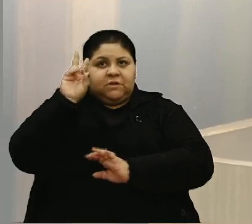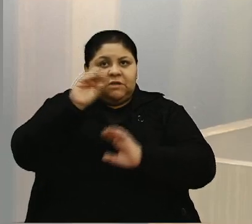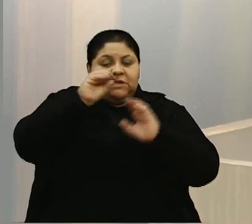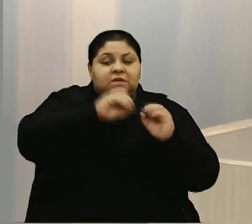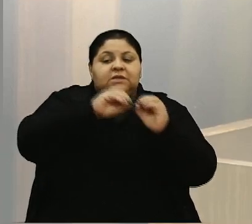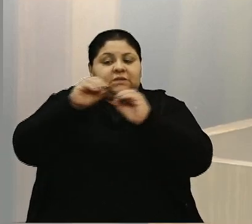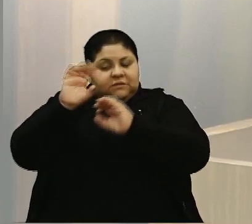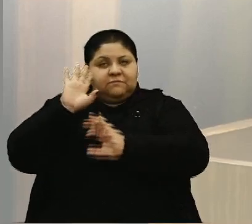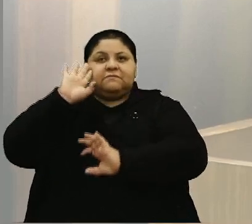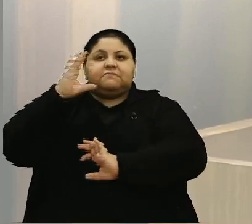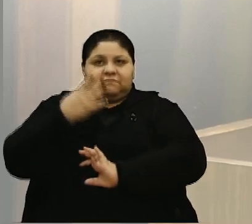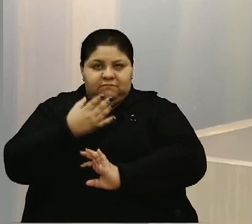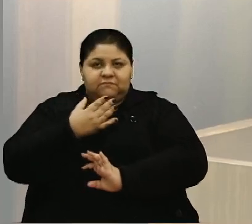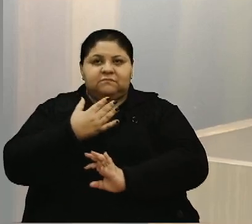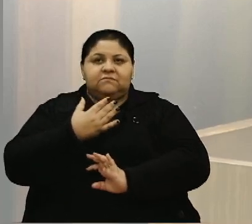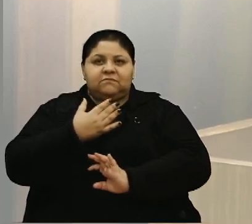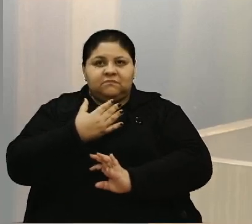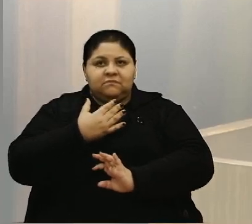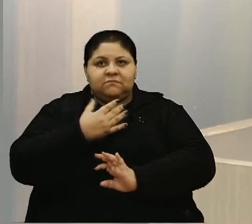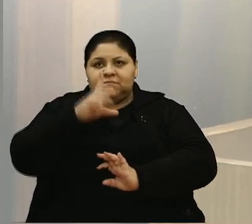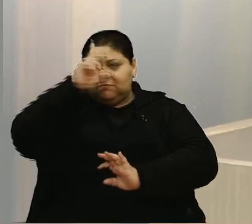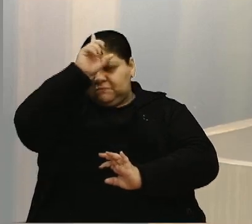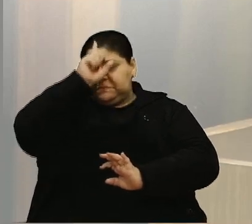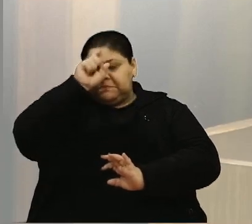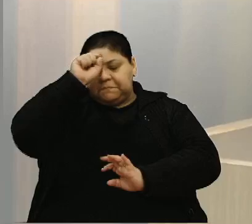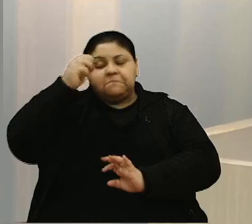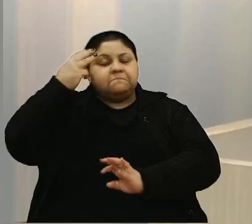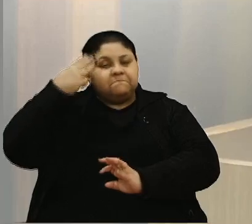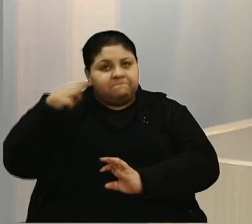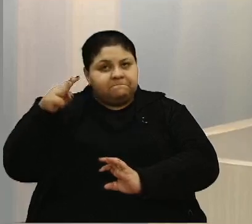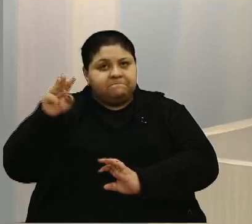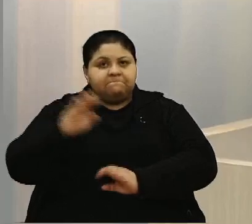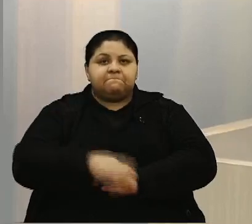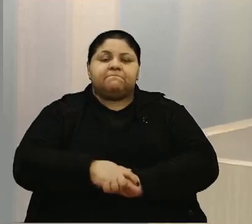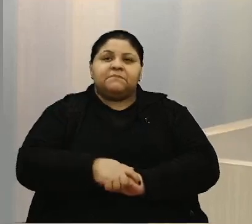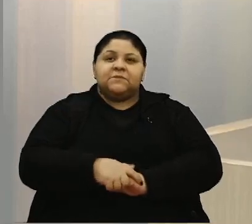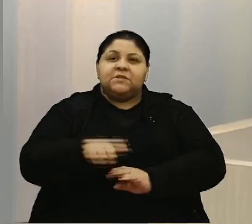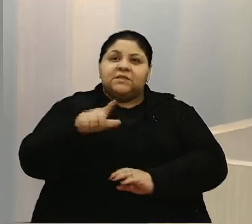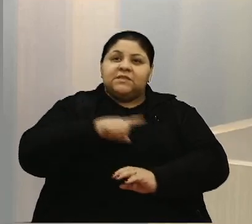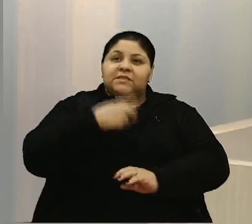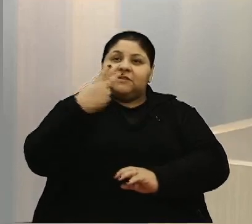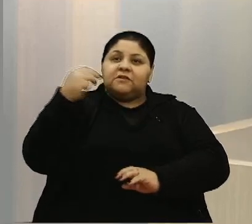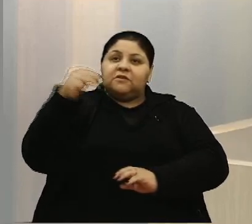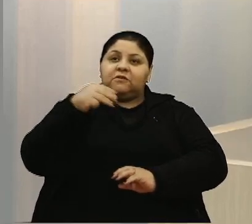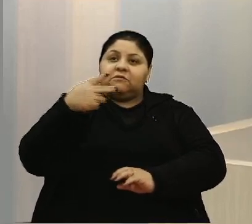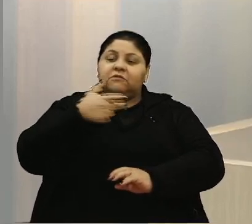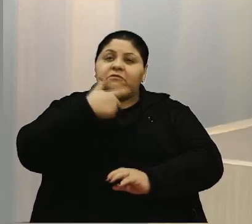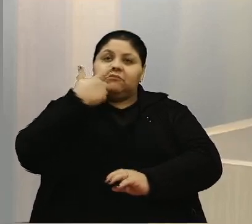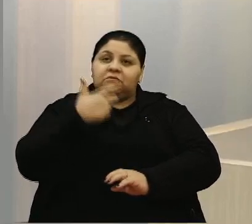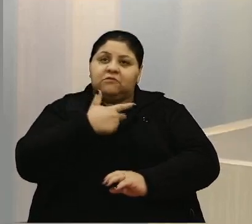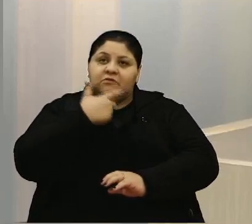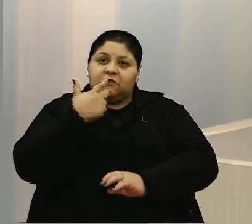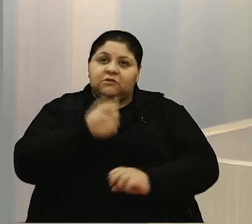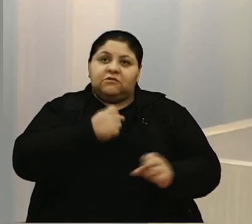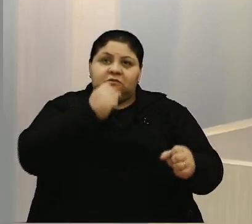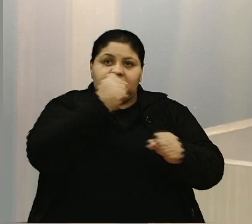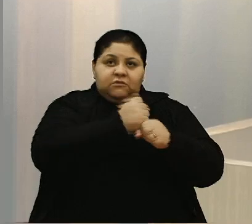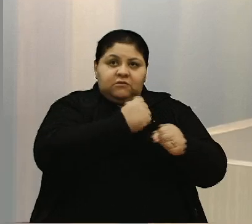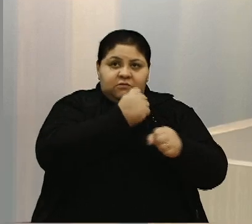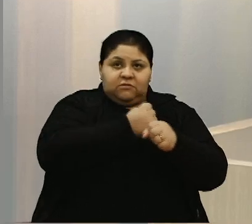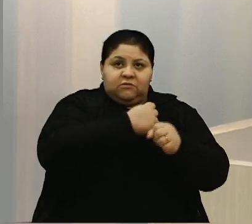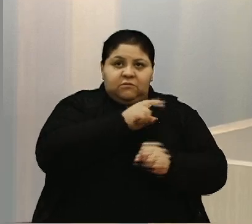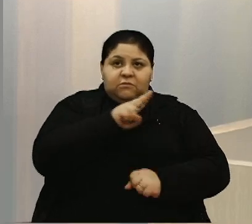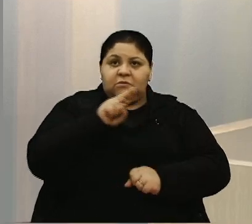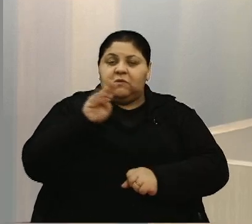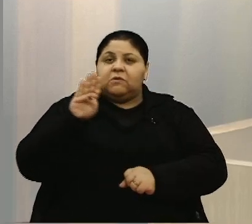vai acontecer ao Hospital Virvi Ramos. Já que ainda tem 2 minutos, falar das reformas das unidades